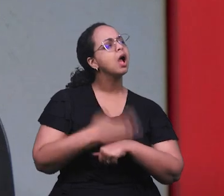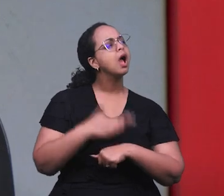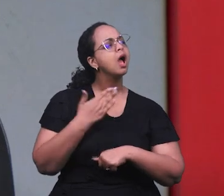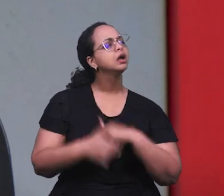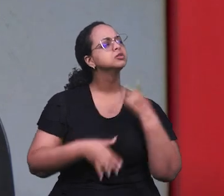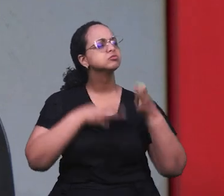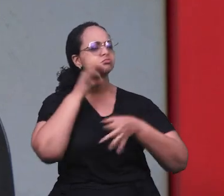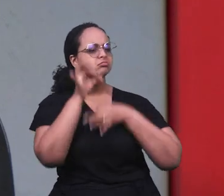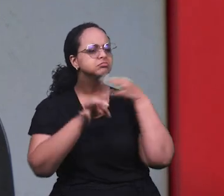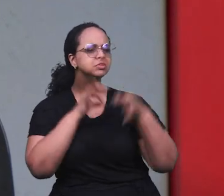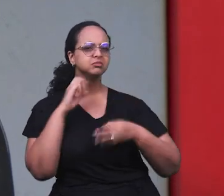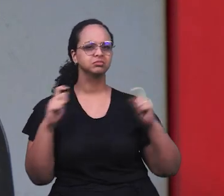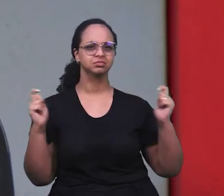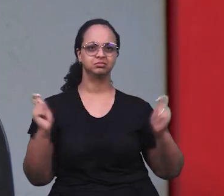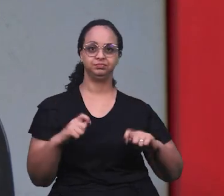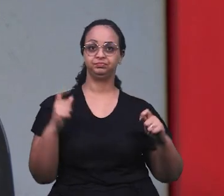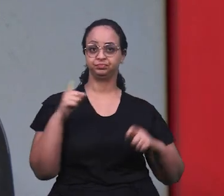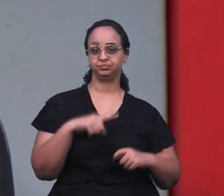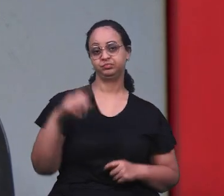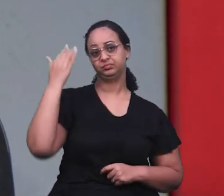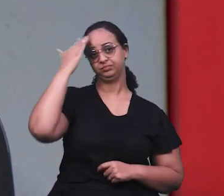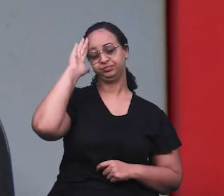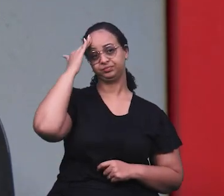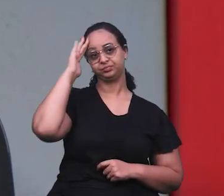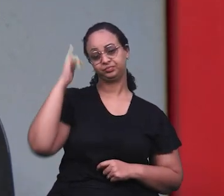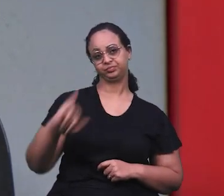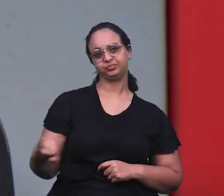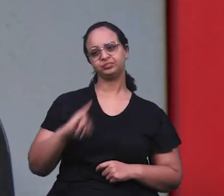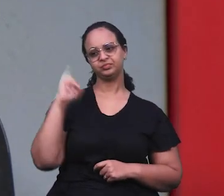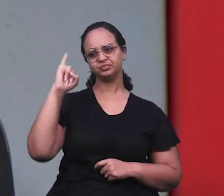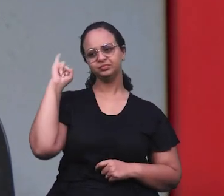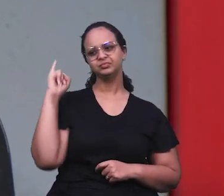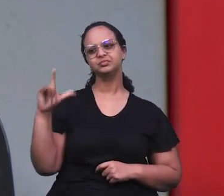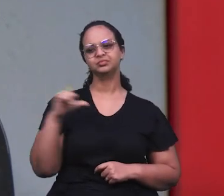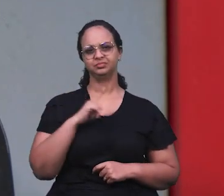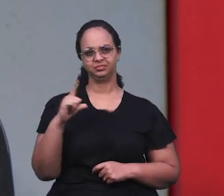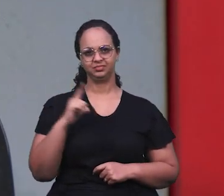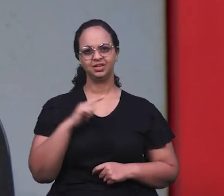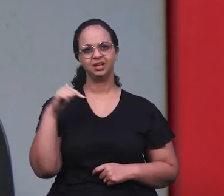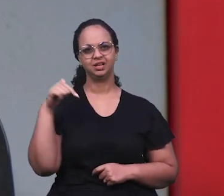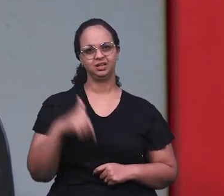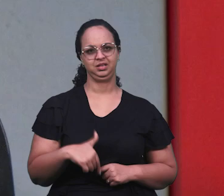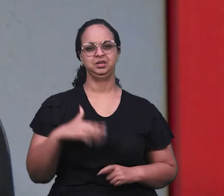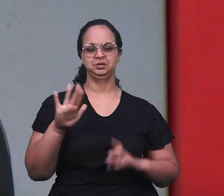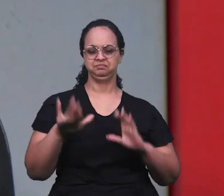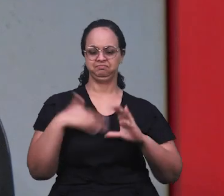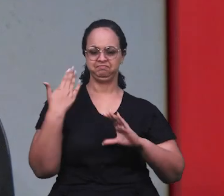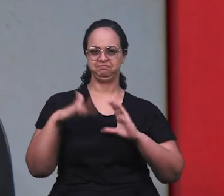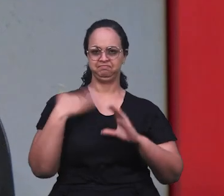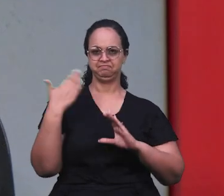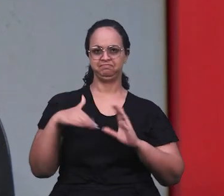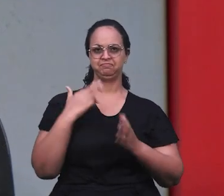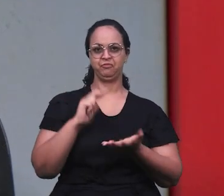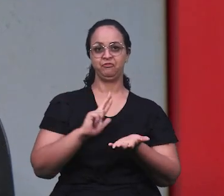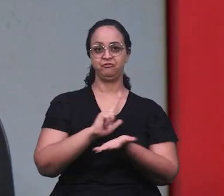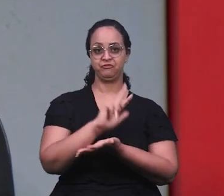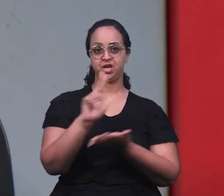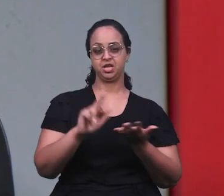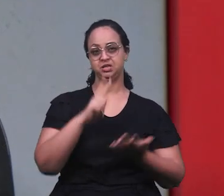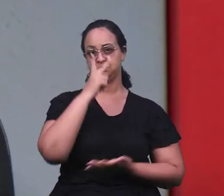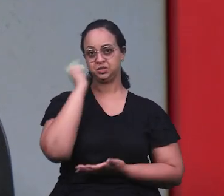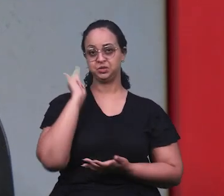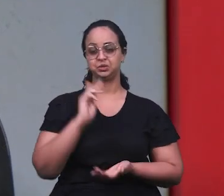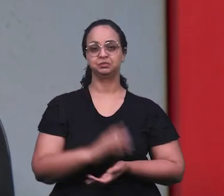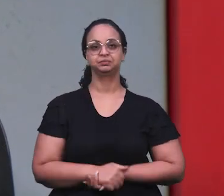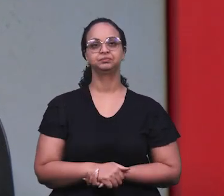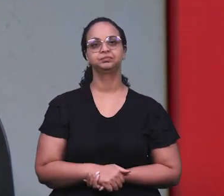pode comentar à vontade, porque o YouTube vai entender da relevância do programa e vai também compartilhar para outros que possam estar assistindo.